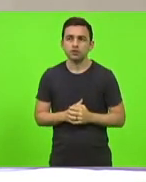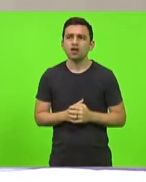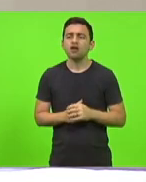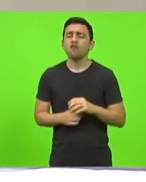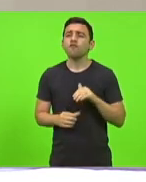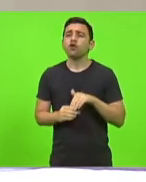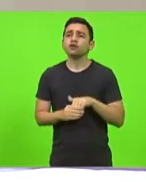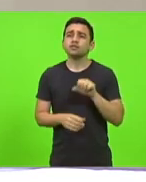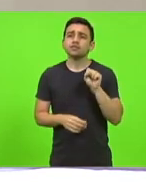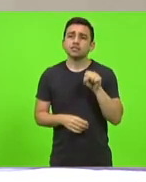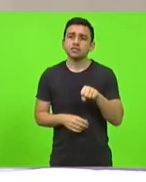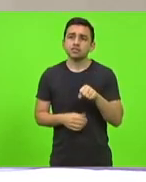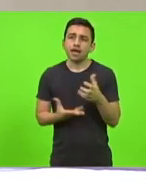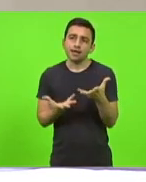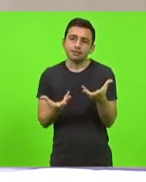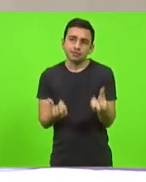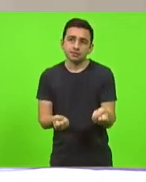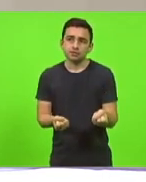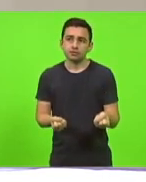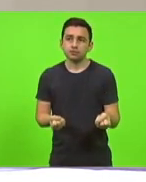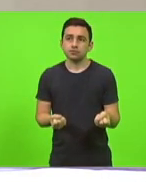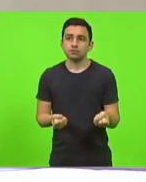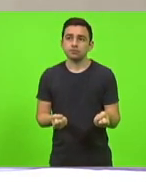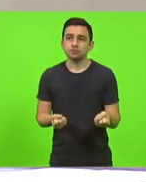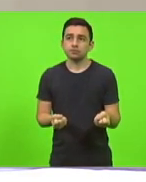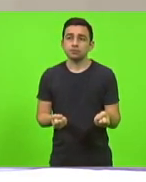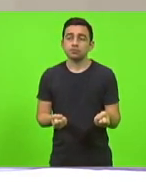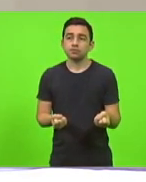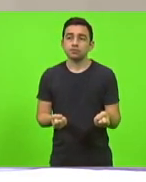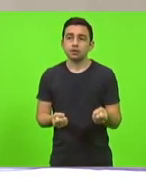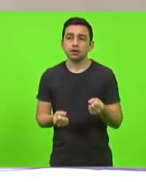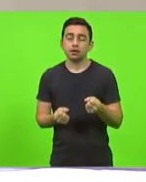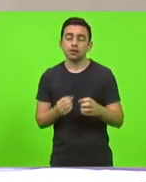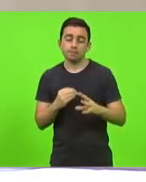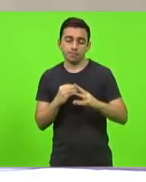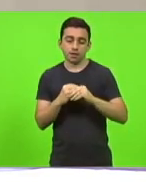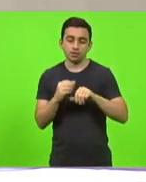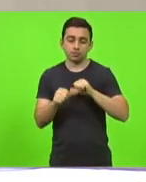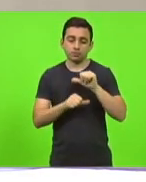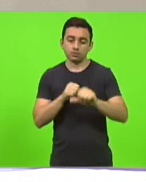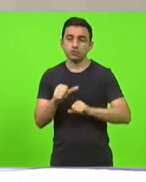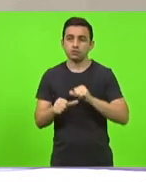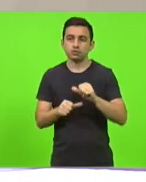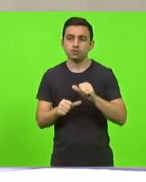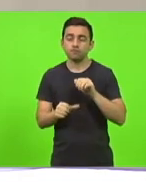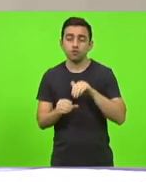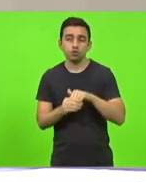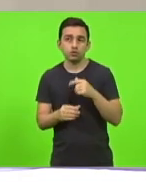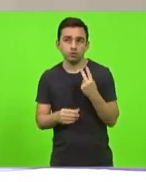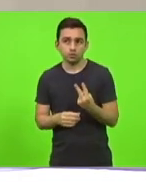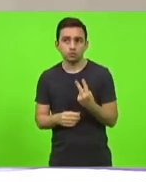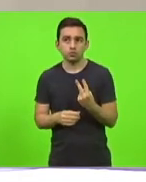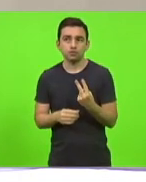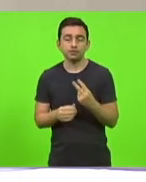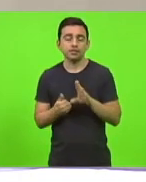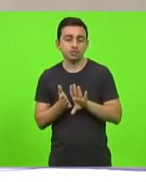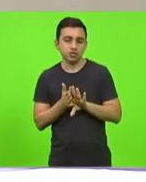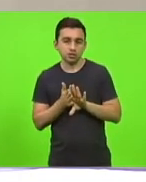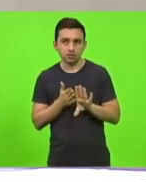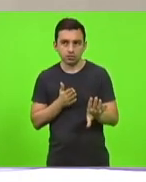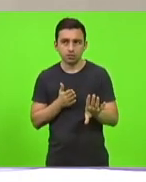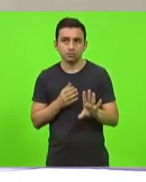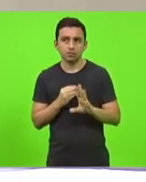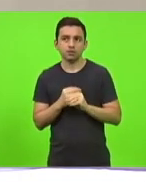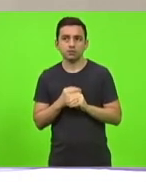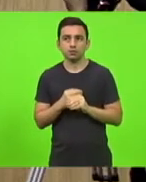sim, vota a favor da emenda modificativa. Quem vota 2, rejeita a emenda. Com a palavra, o deputado Marcos Vieira, para